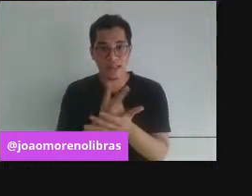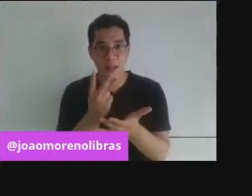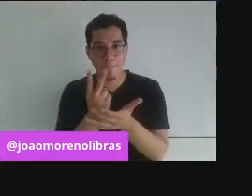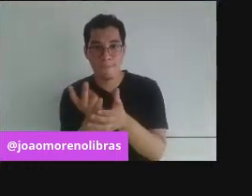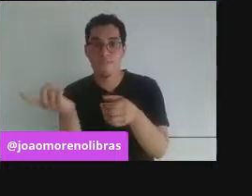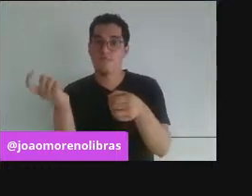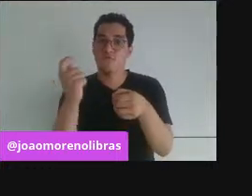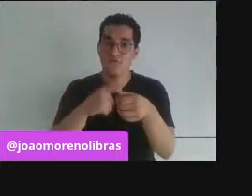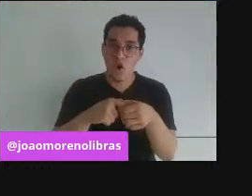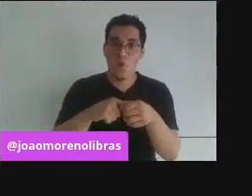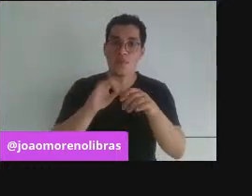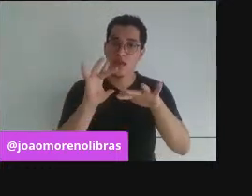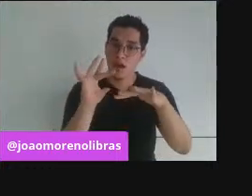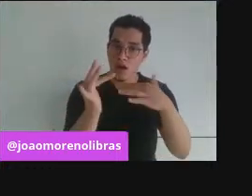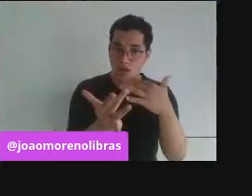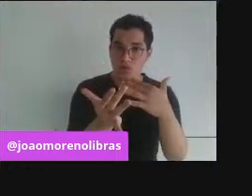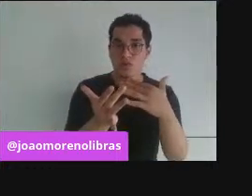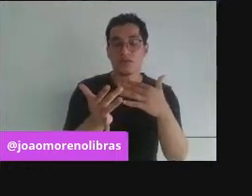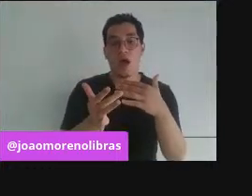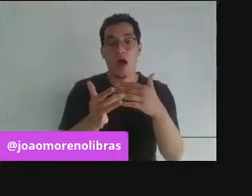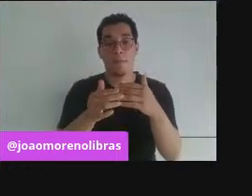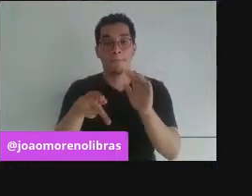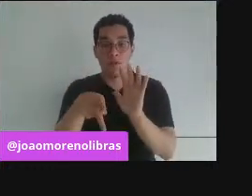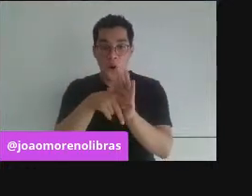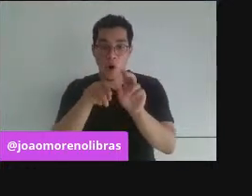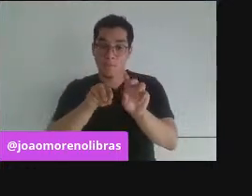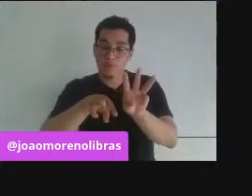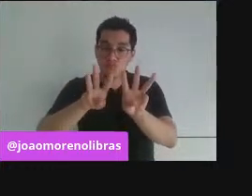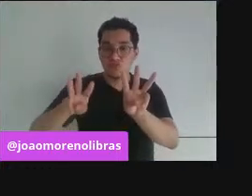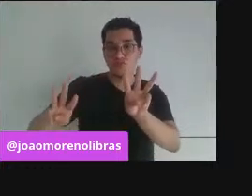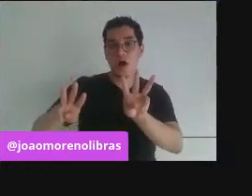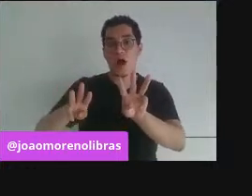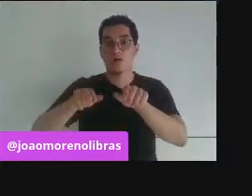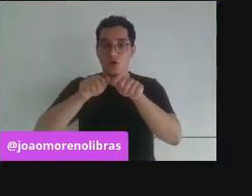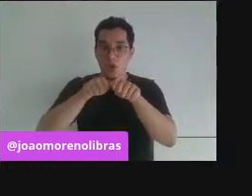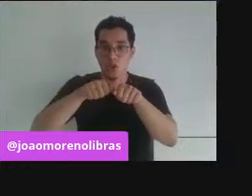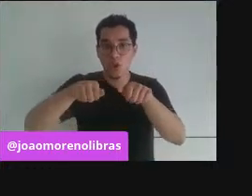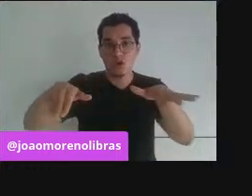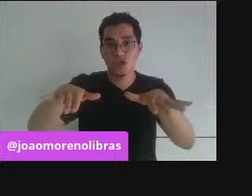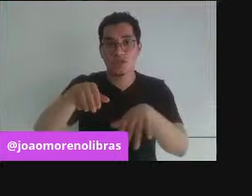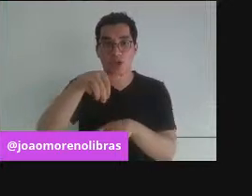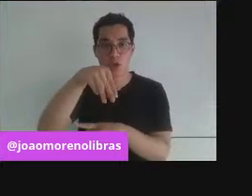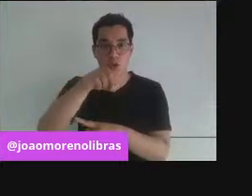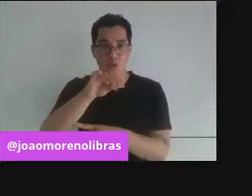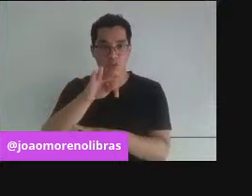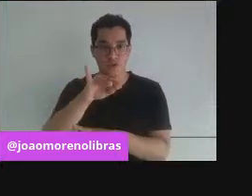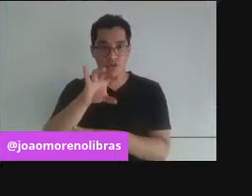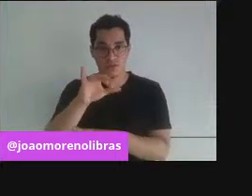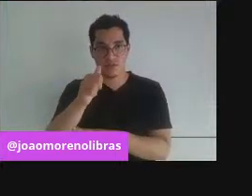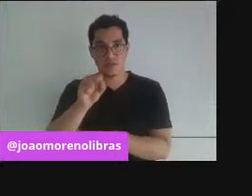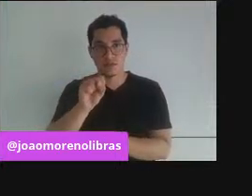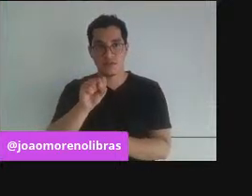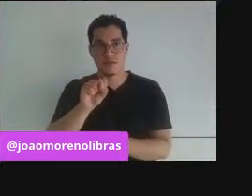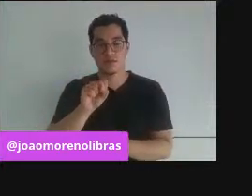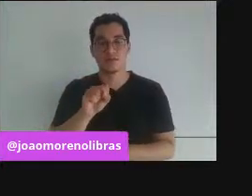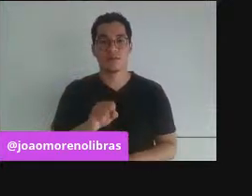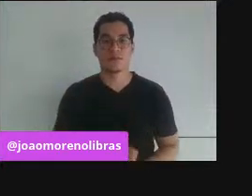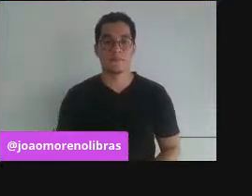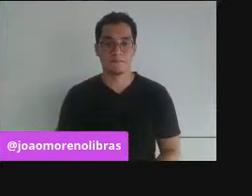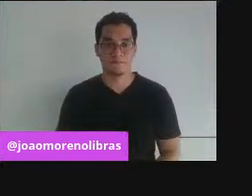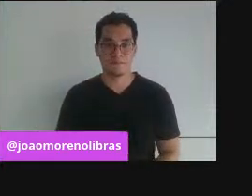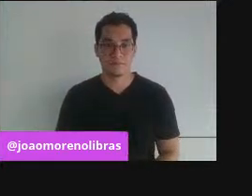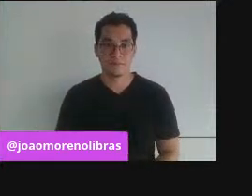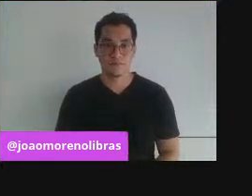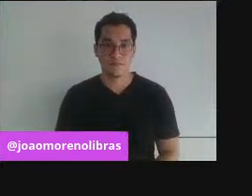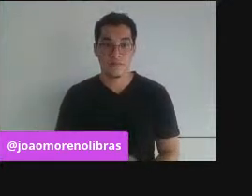notícias, entre outros. Isso decorre de cenários de violência que a sociedade se vê submetida. Se as